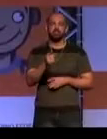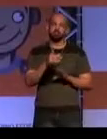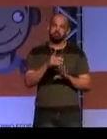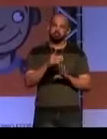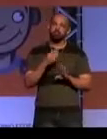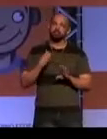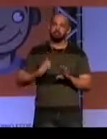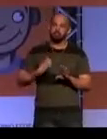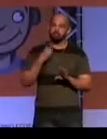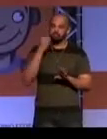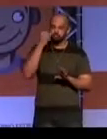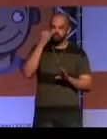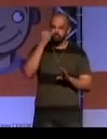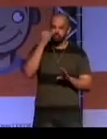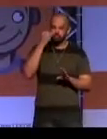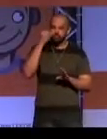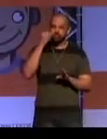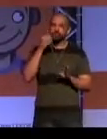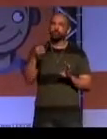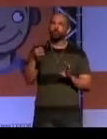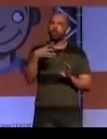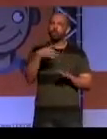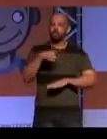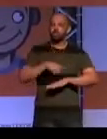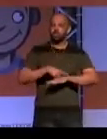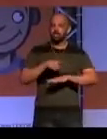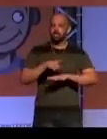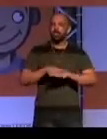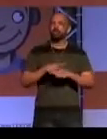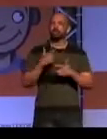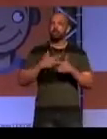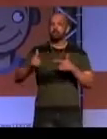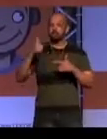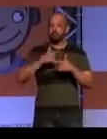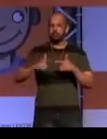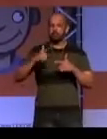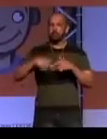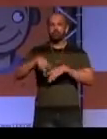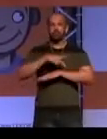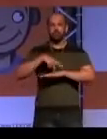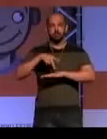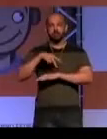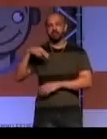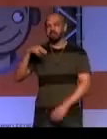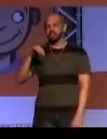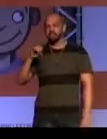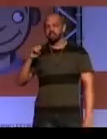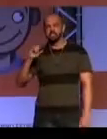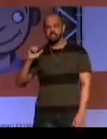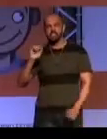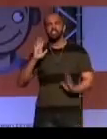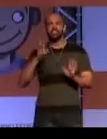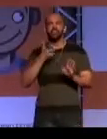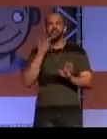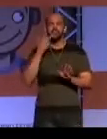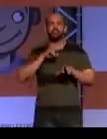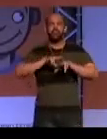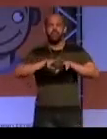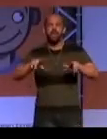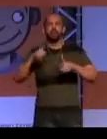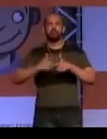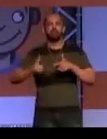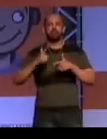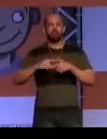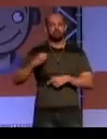vivemos realmente novos tempos, o país enfrentando inúmeros problemas, a Nídia falou dos inúmeros problemas que